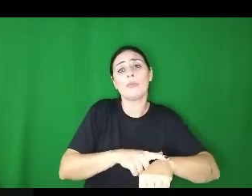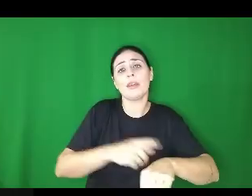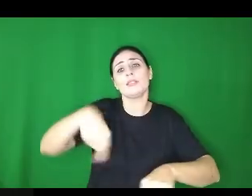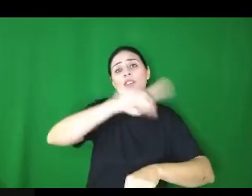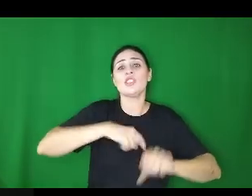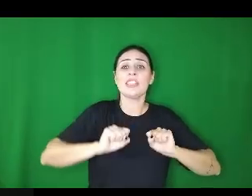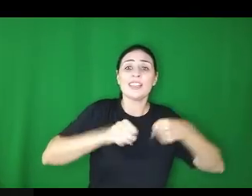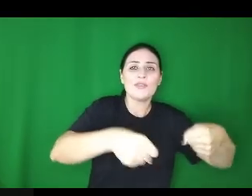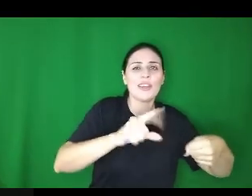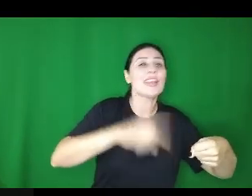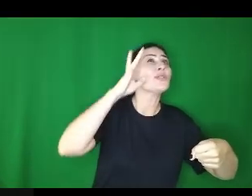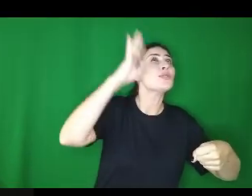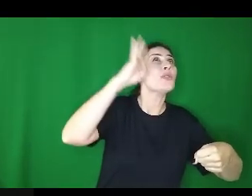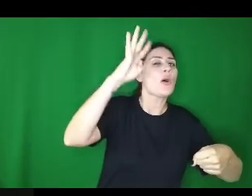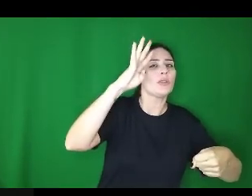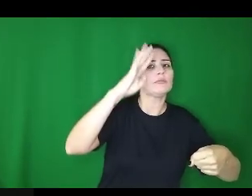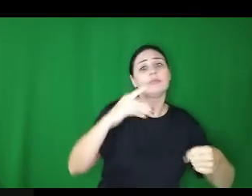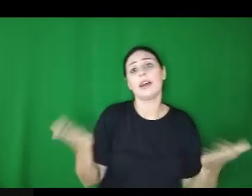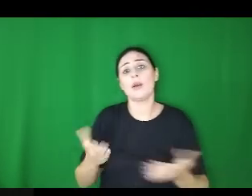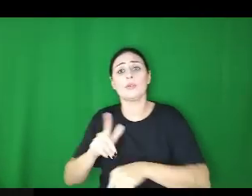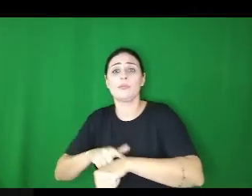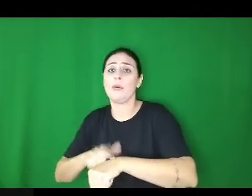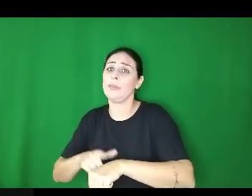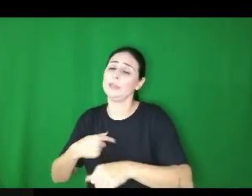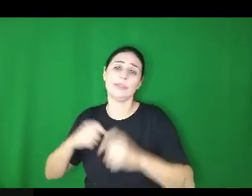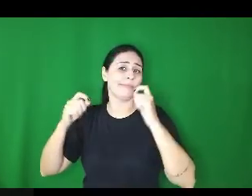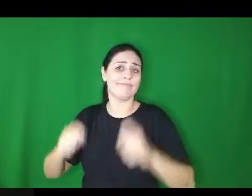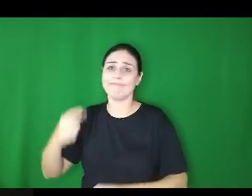como referência no momento de trabalhar, assim, né?